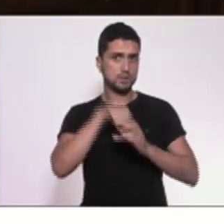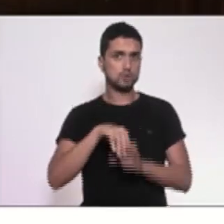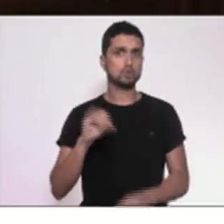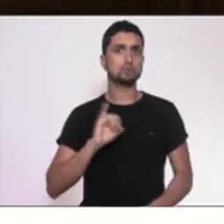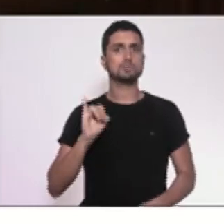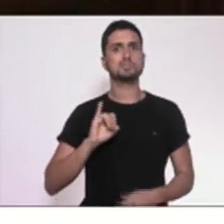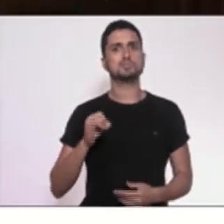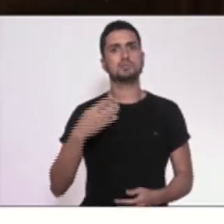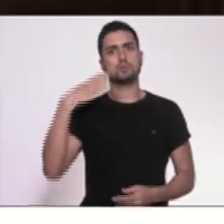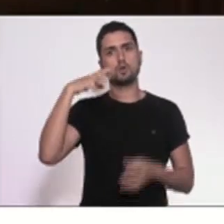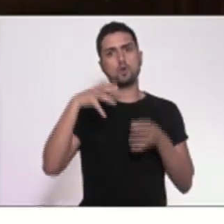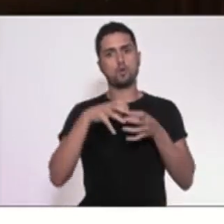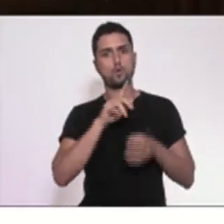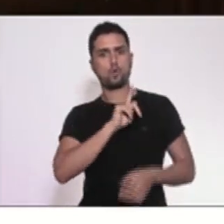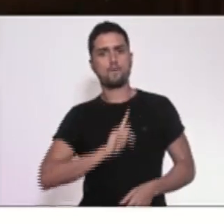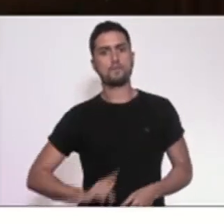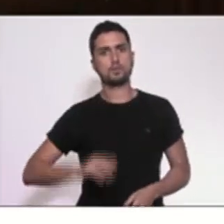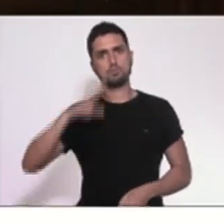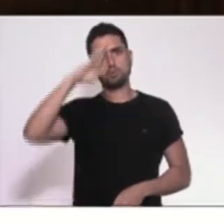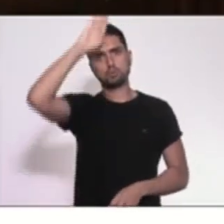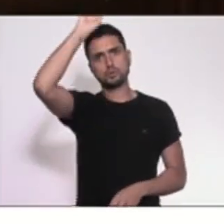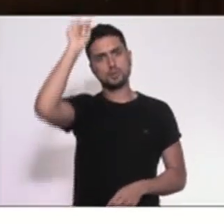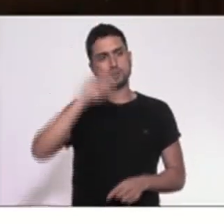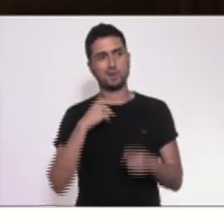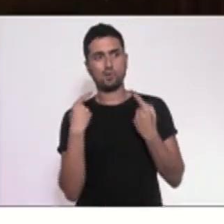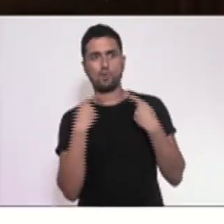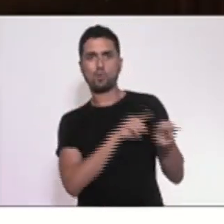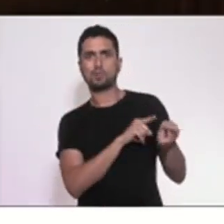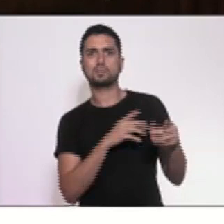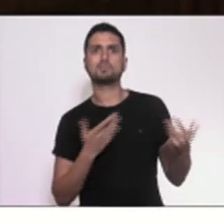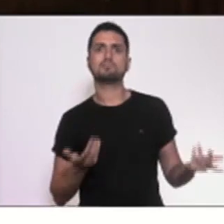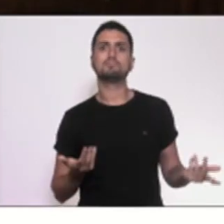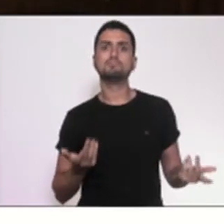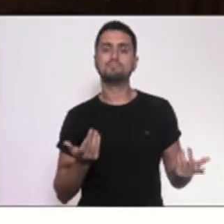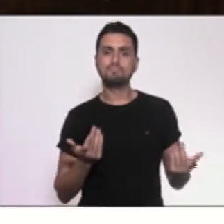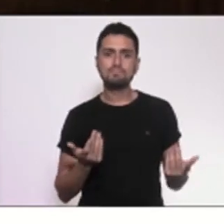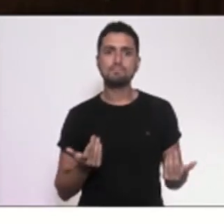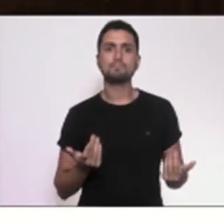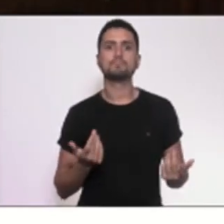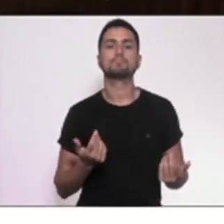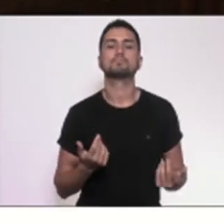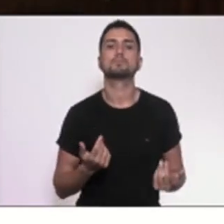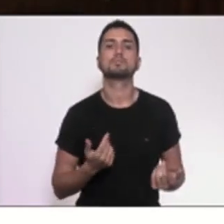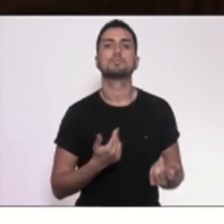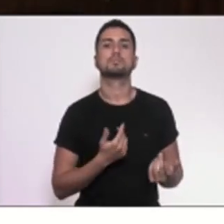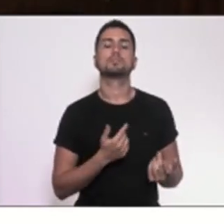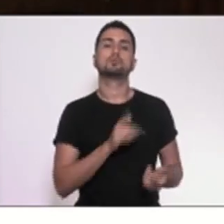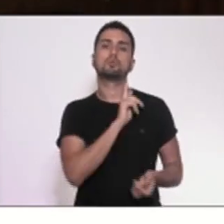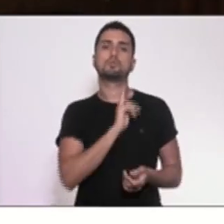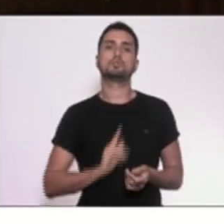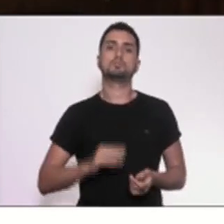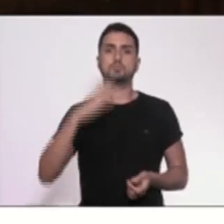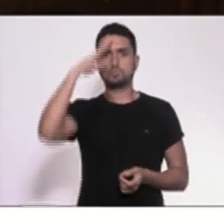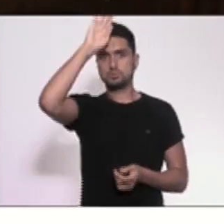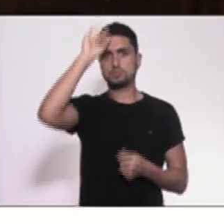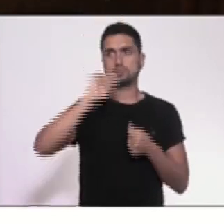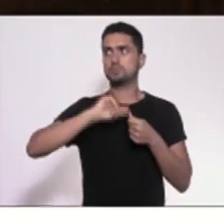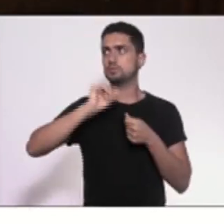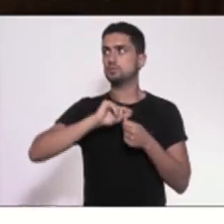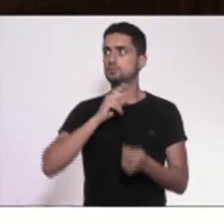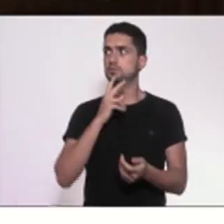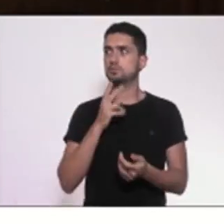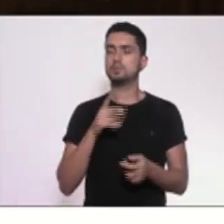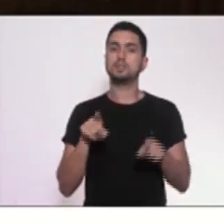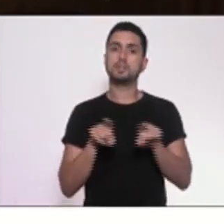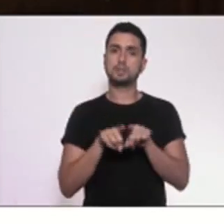Bolsonaro massacrou em nome dos seus ataques ambientais. Só que o governo Bolsonaro tem feito isso atacando também